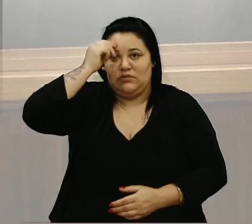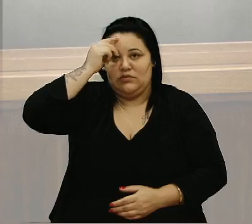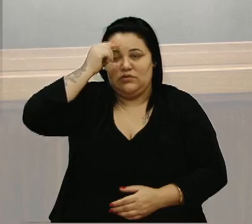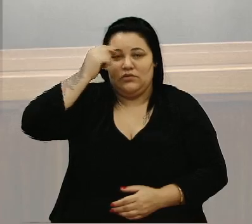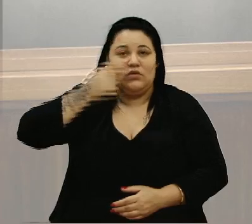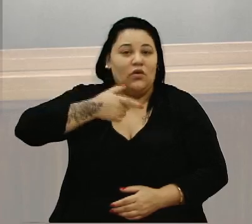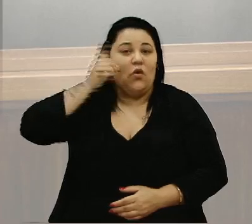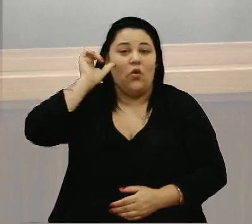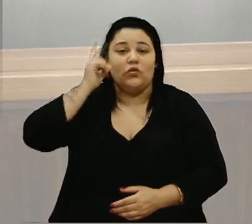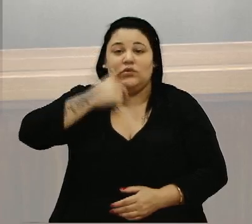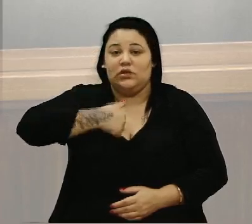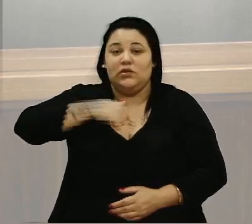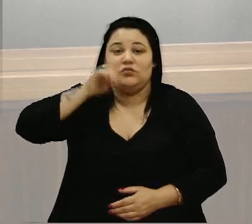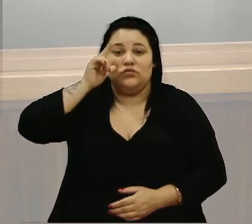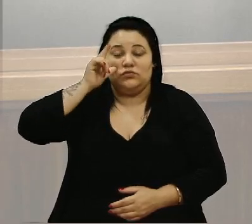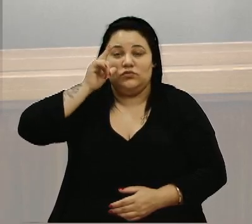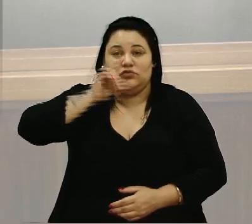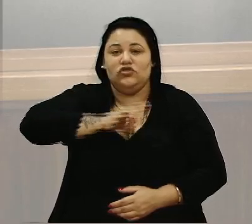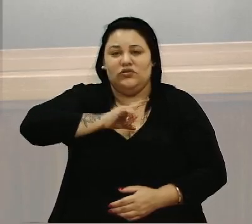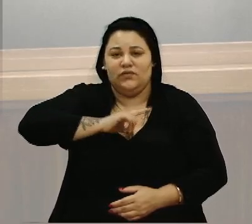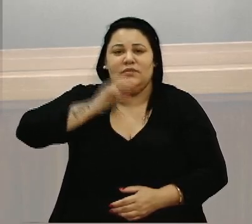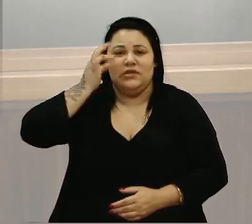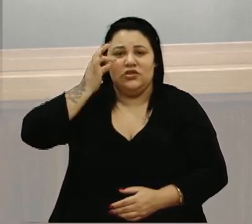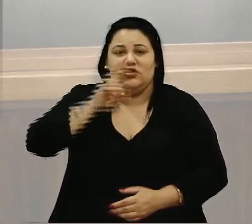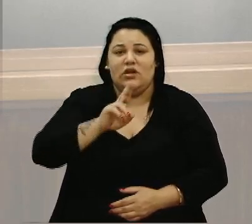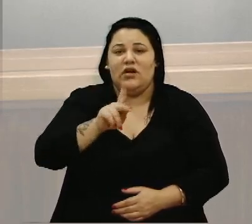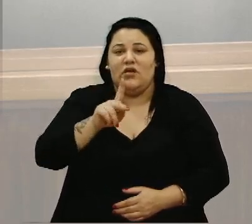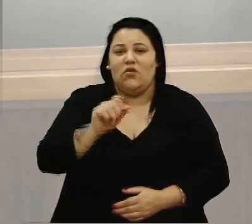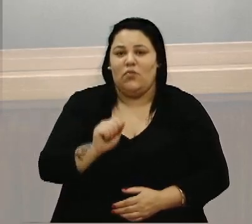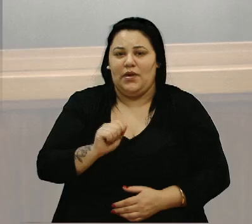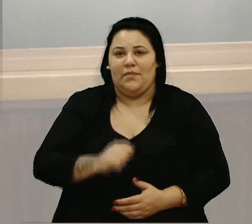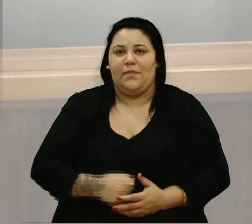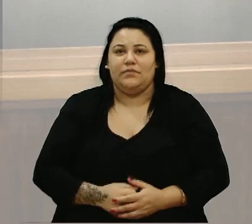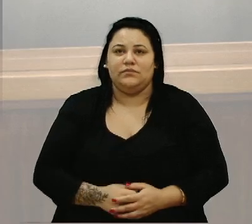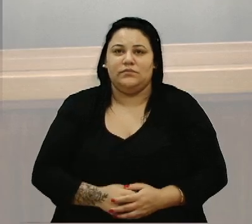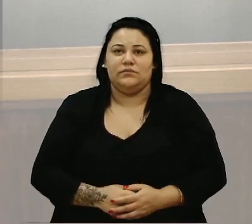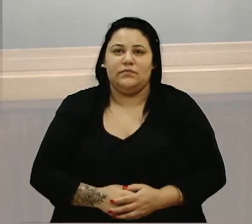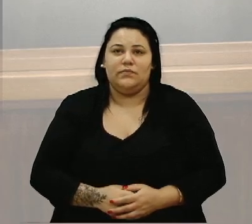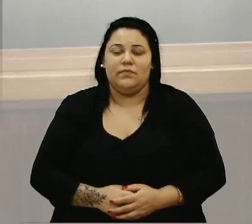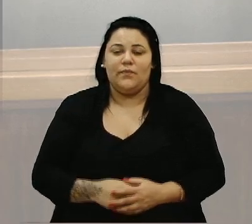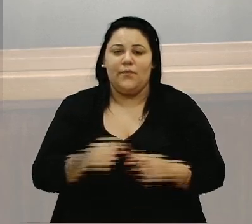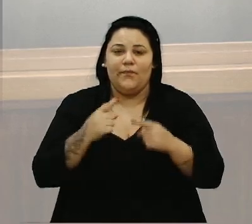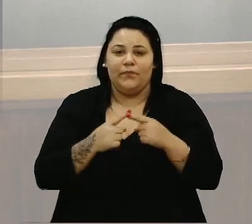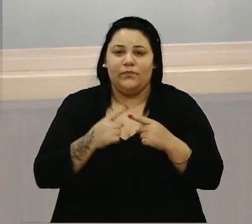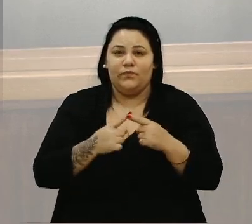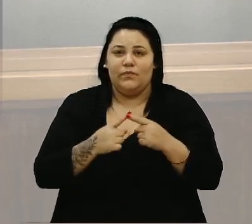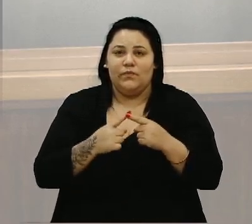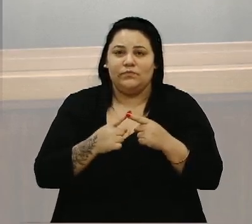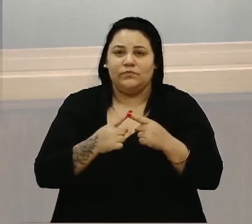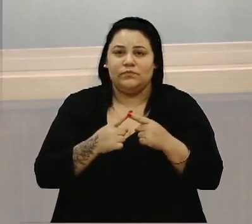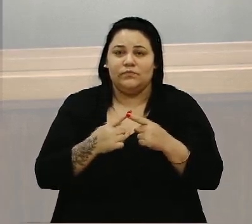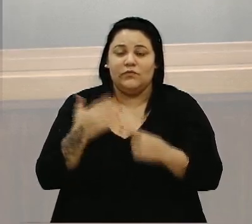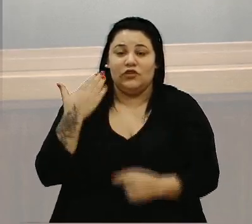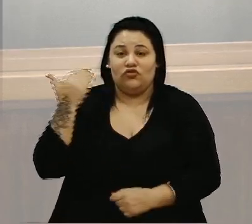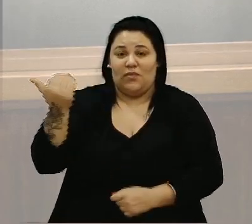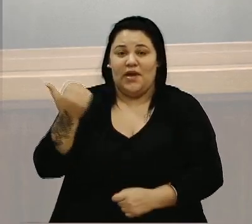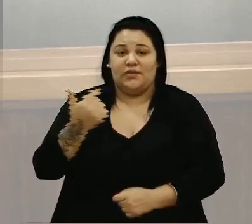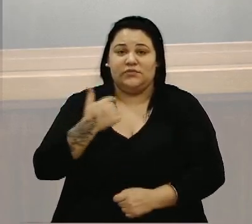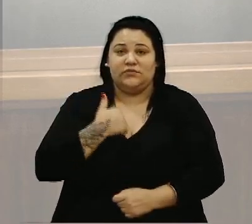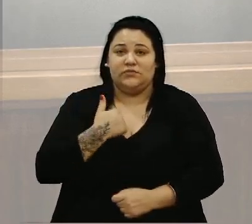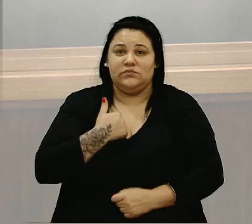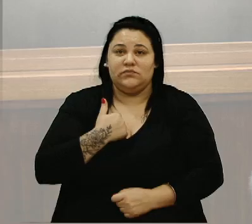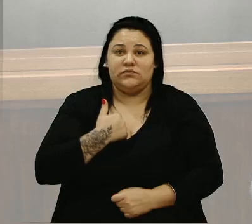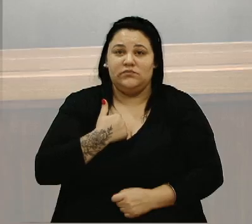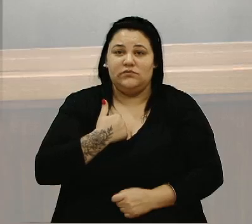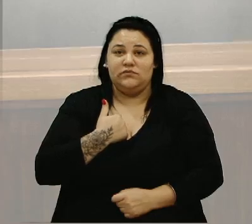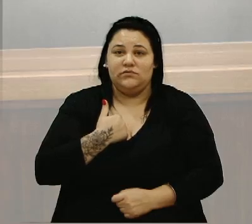Ontem eu estive na UPA por ter sido convidada por uma